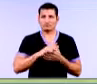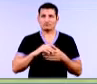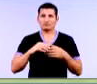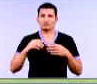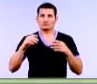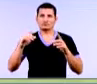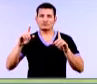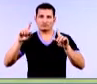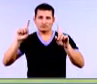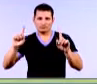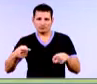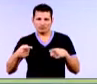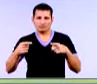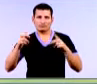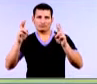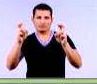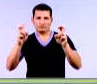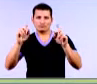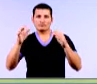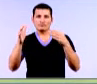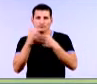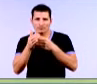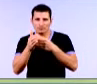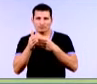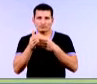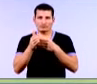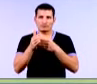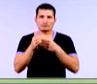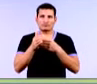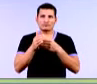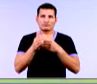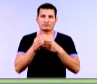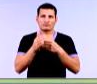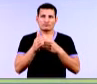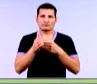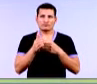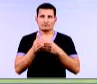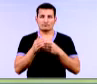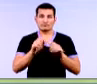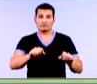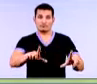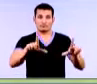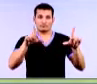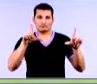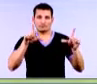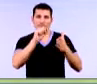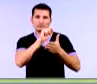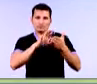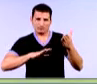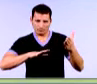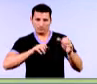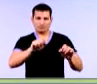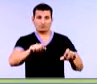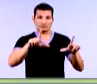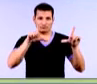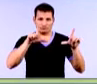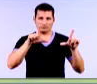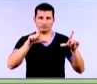são os parênteses, e ao mostrar o texto que eu quero que seja escrito na tela, eu